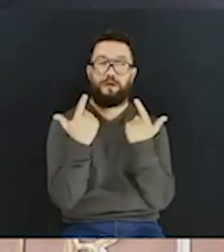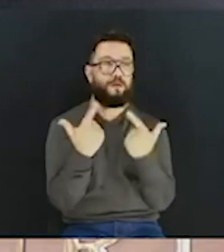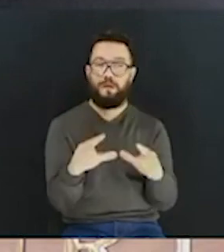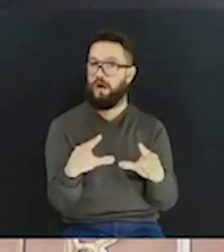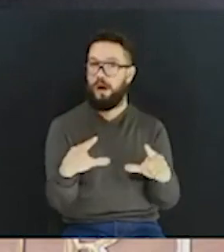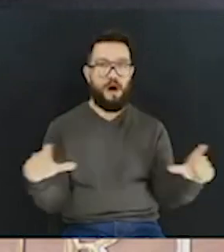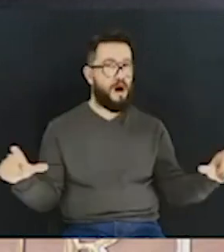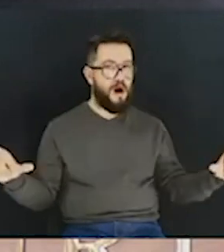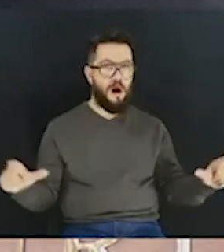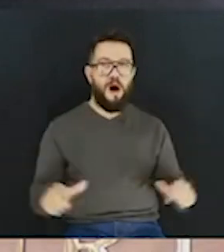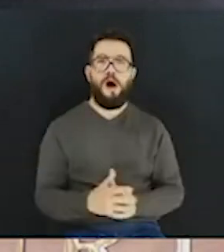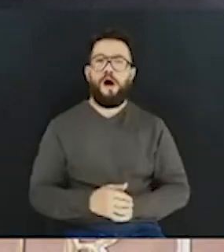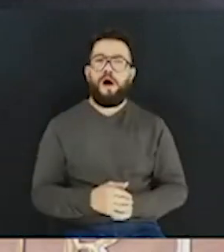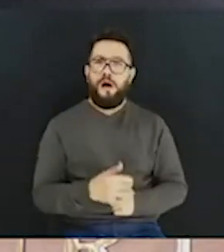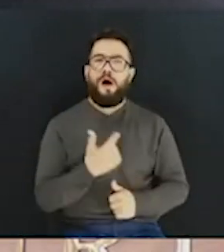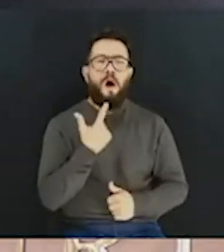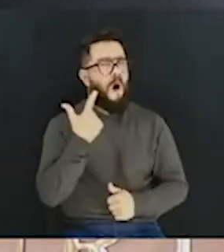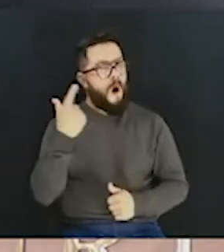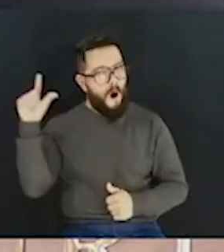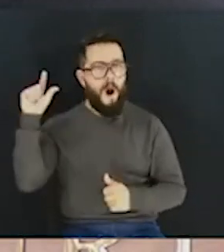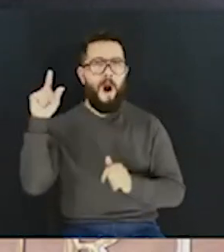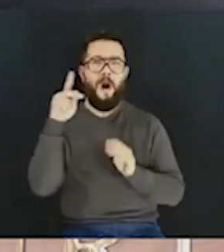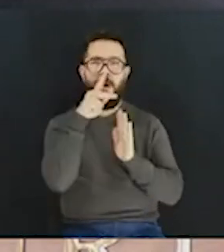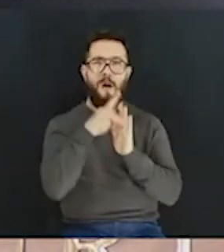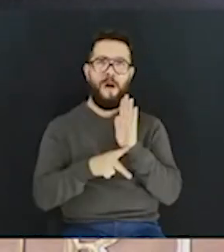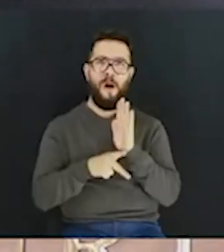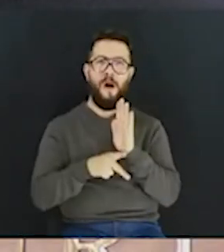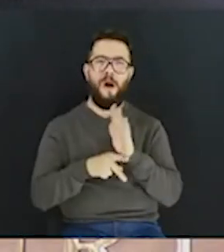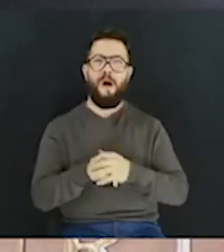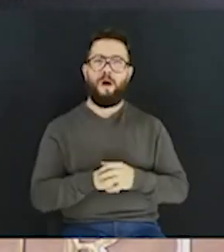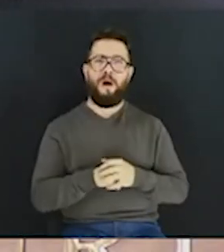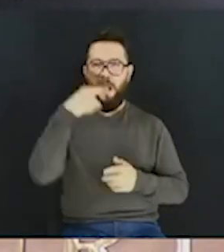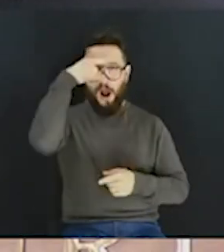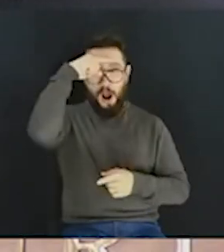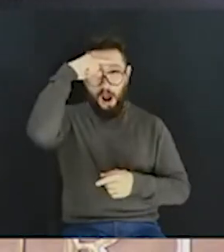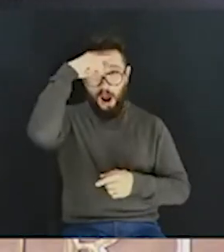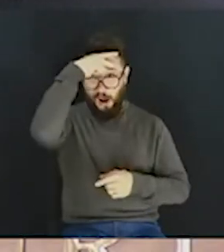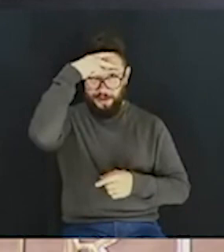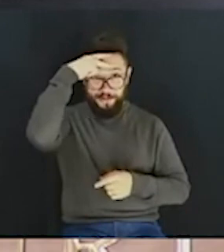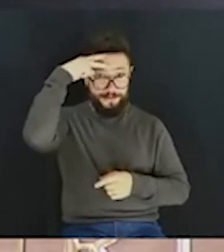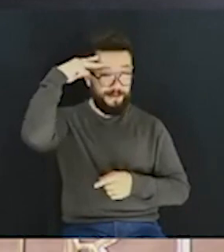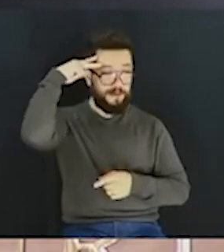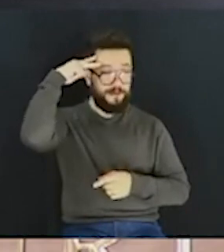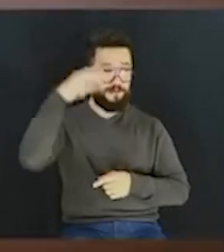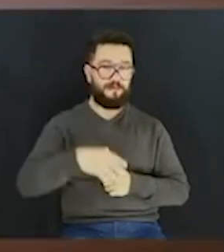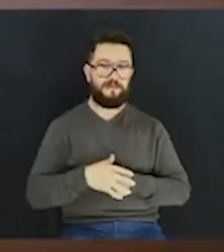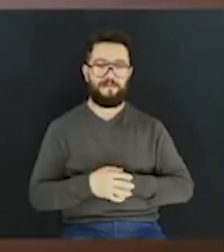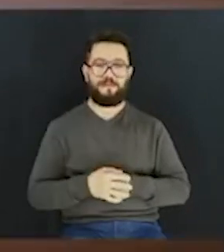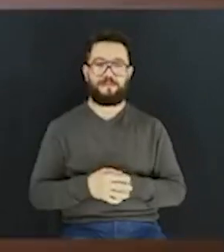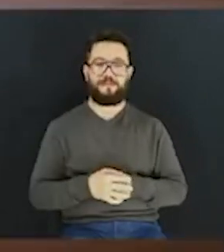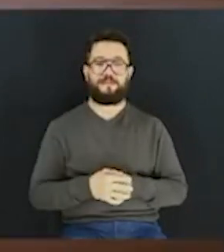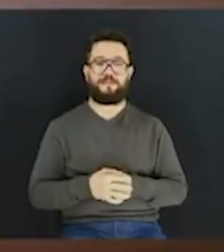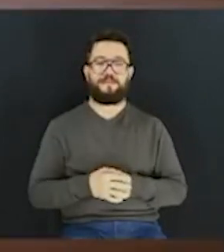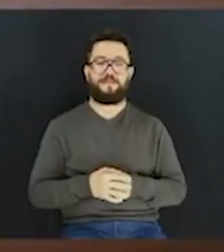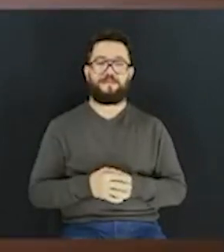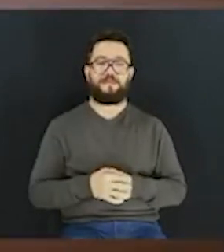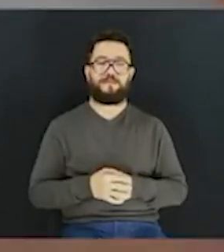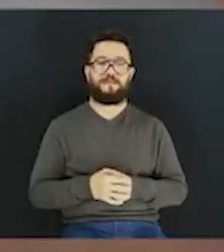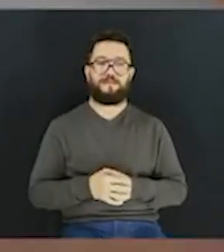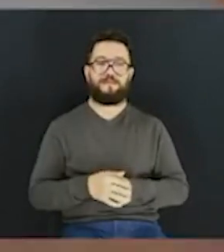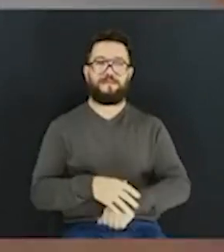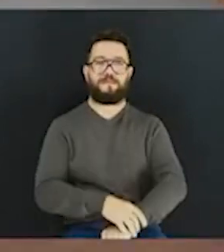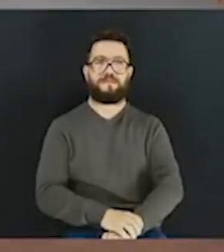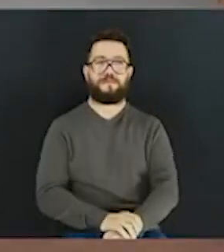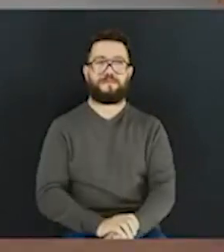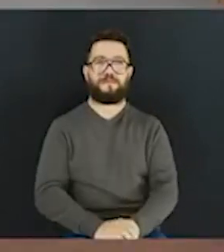Passamos ao próximo projeto da pauta, vereador Leônidas Dias, para a leitura do item número 3. Projeto de lei